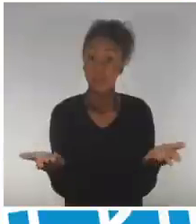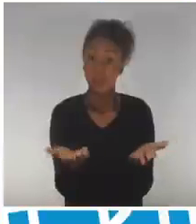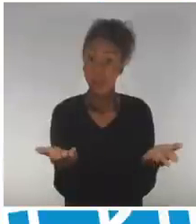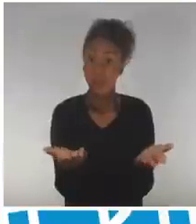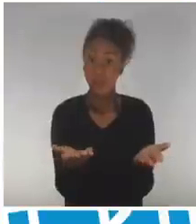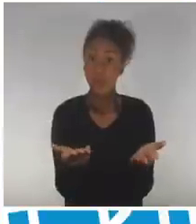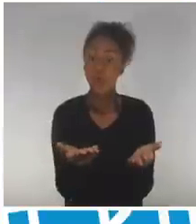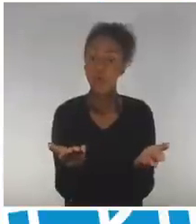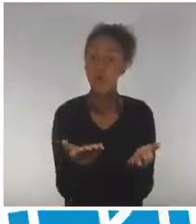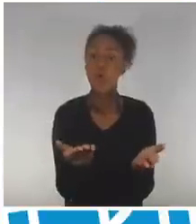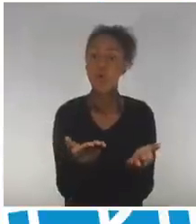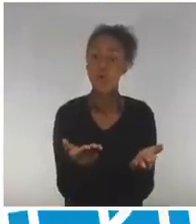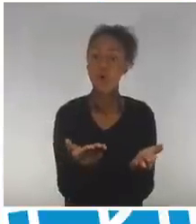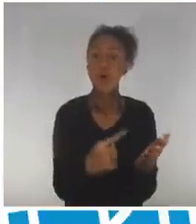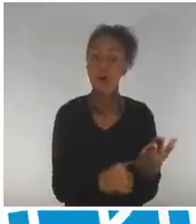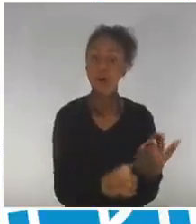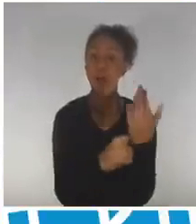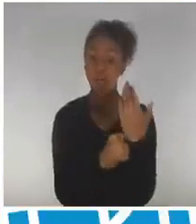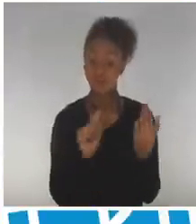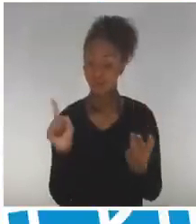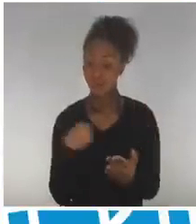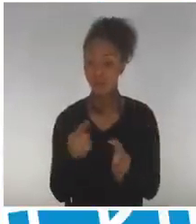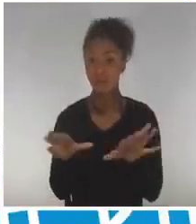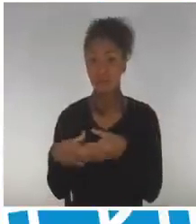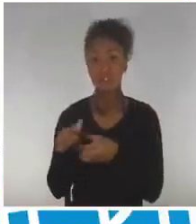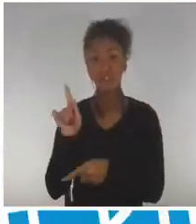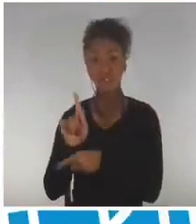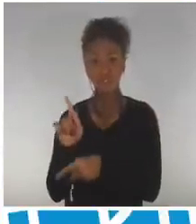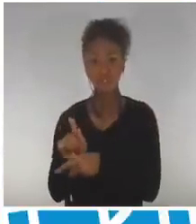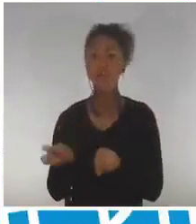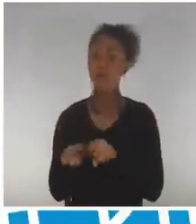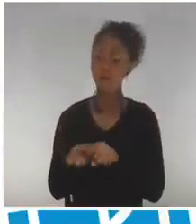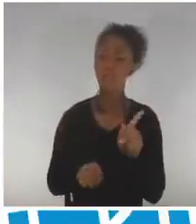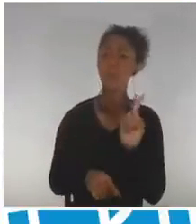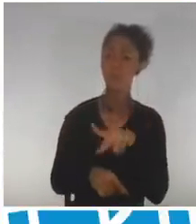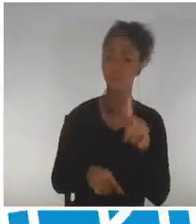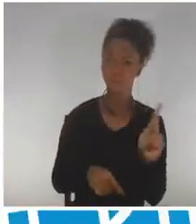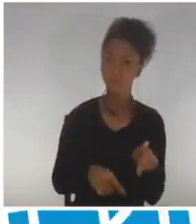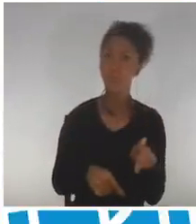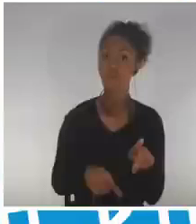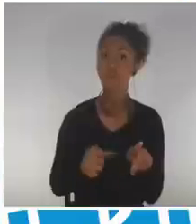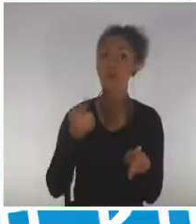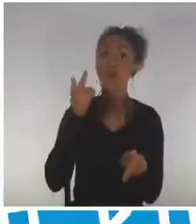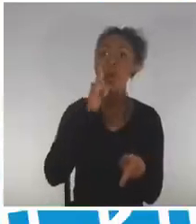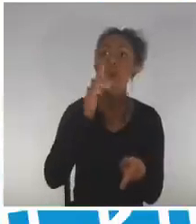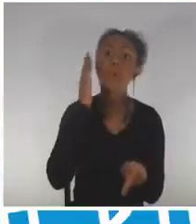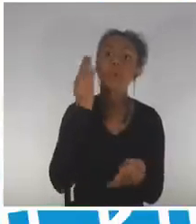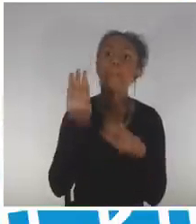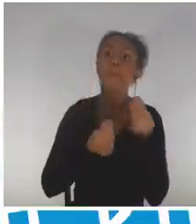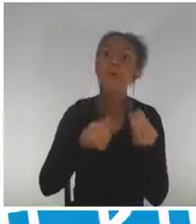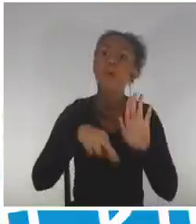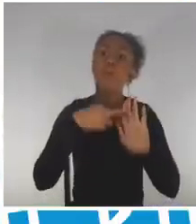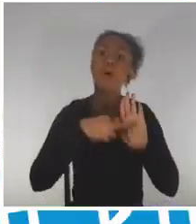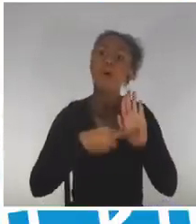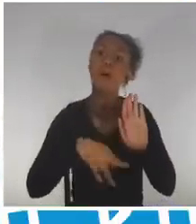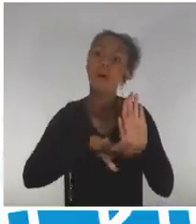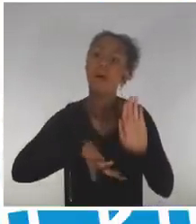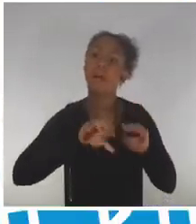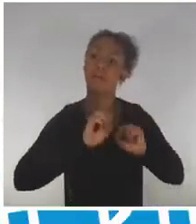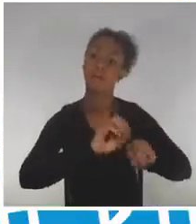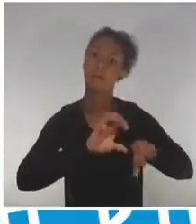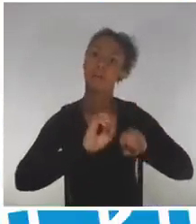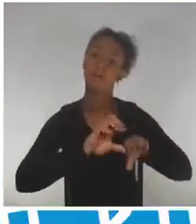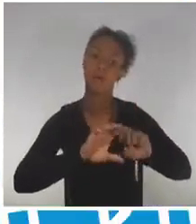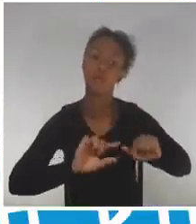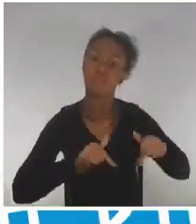nós, gestores e professores também, temos na condução das políticas educacionais. E eu